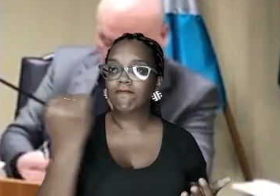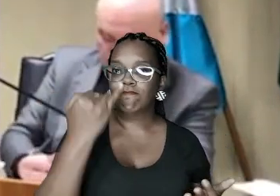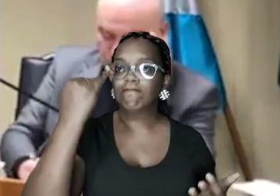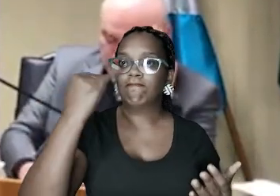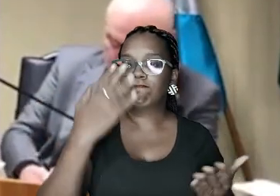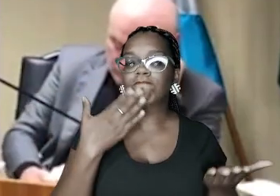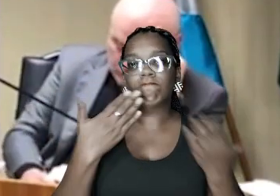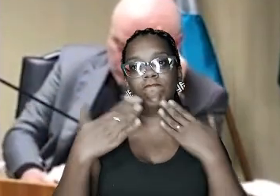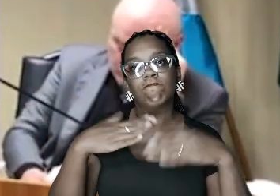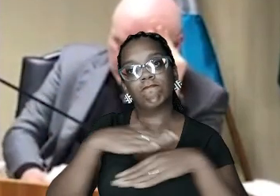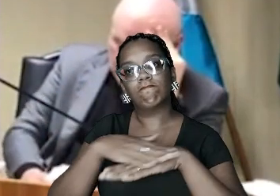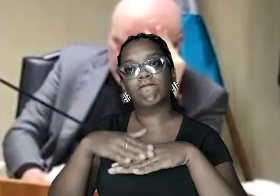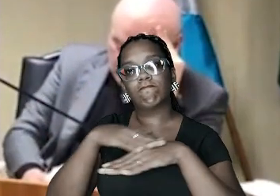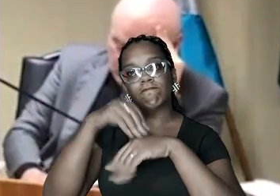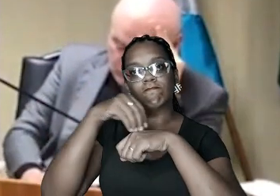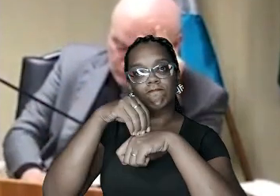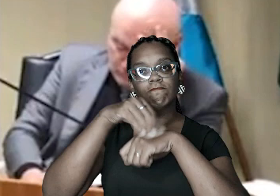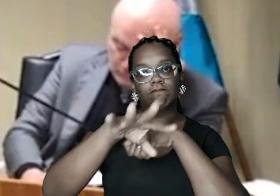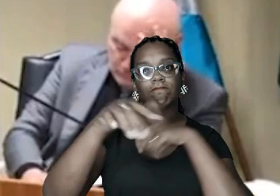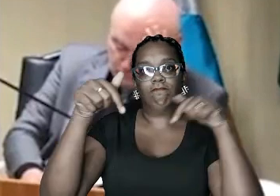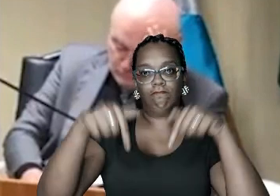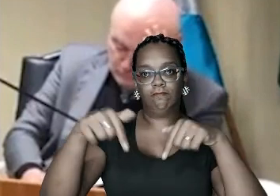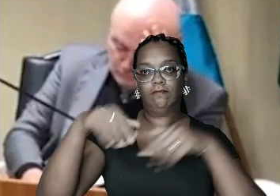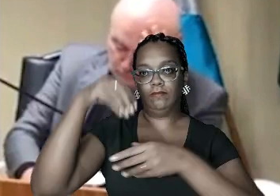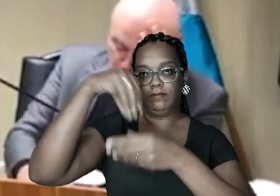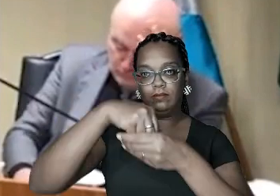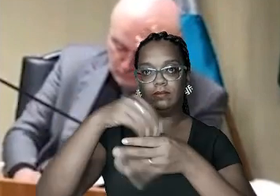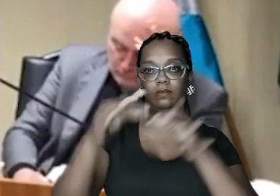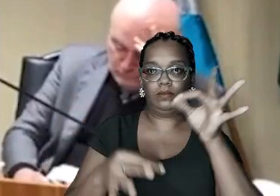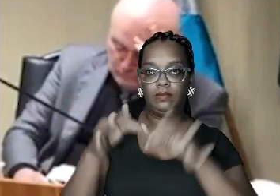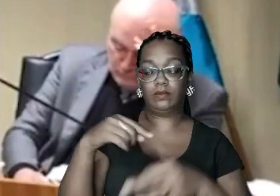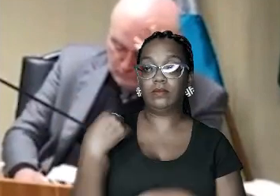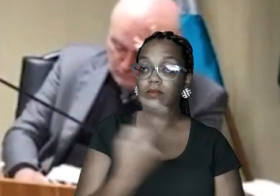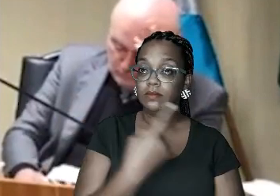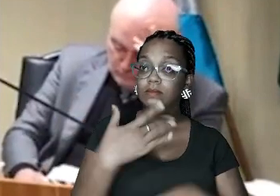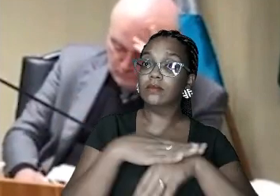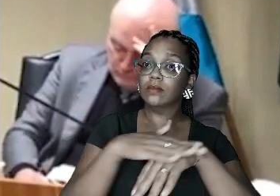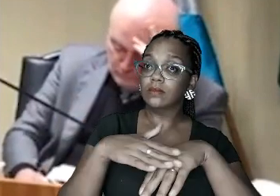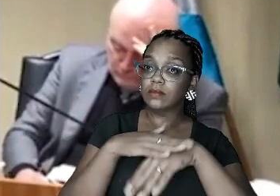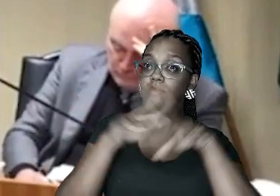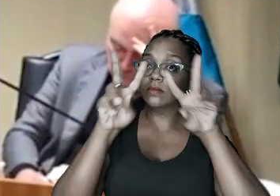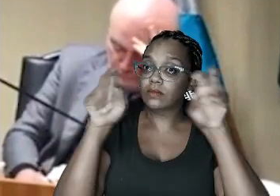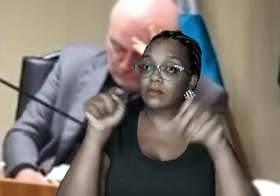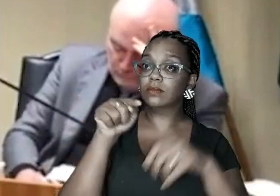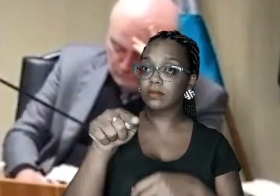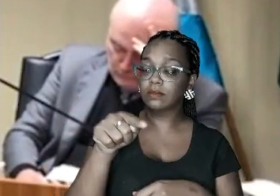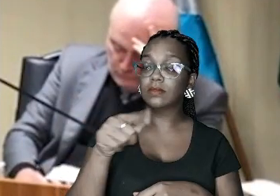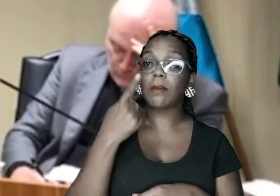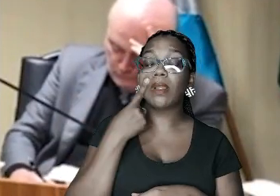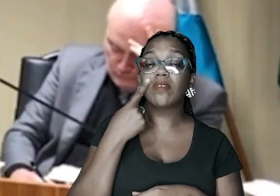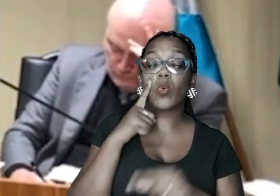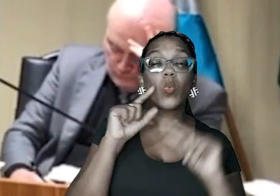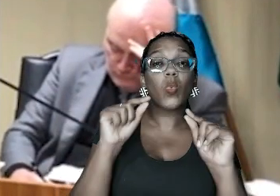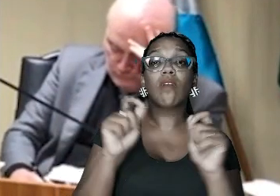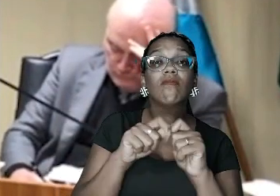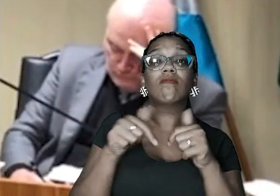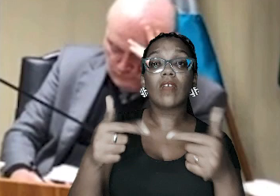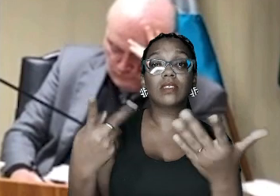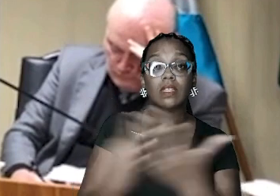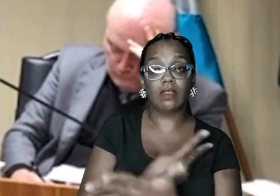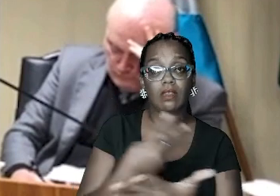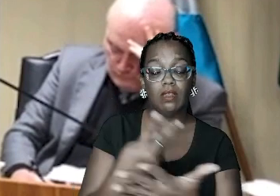tenha sido trazida que prejudiciário né para a gente conversar sobre isso para a gente ver o que que tá fazendo de errado e para a gente